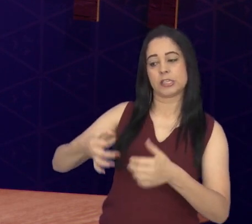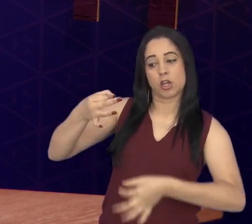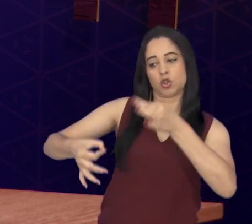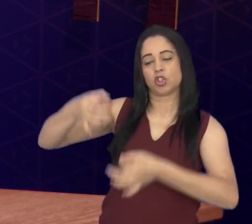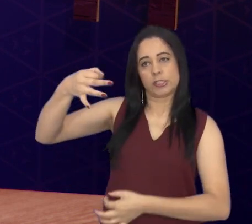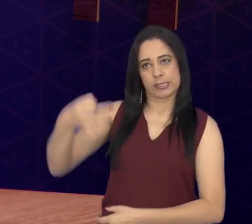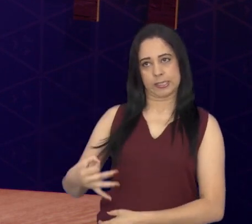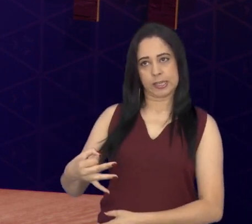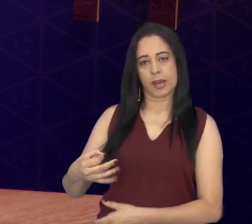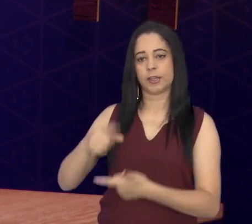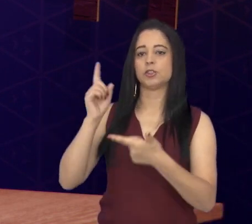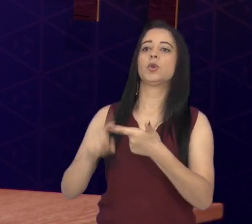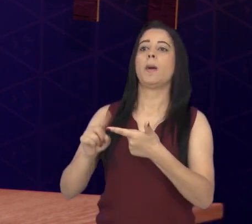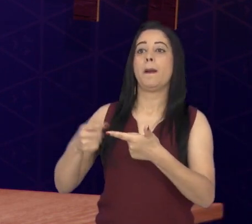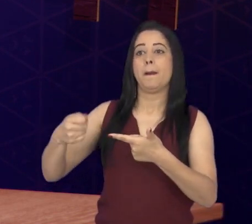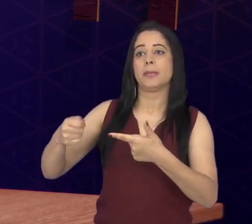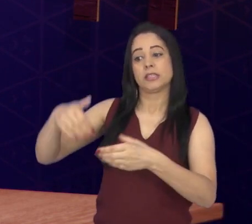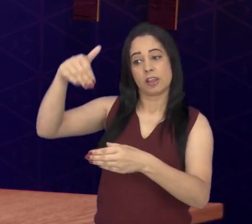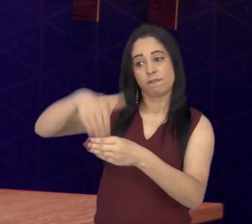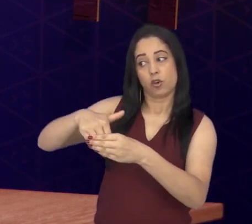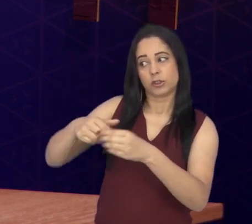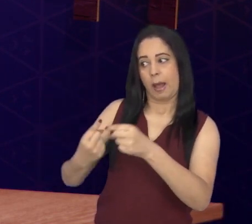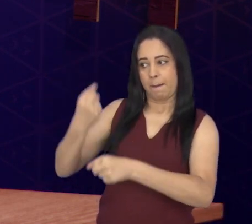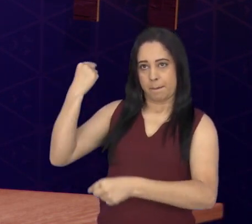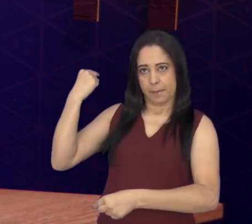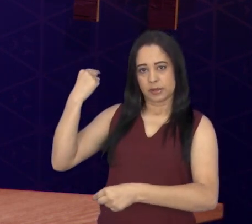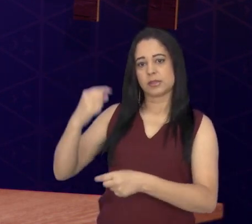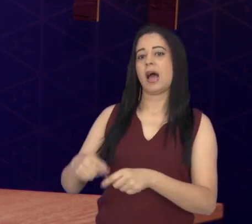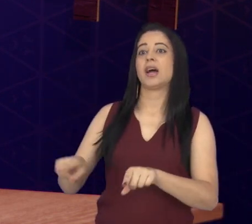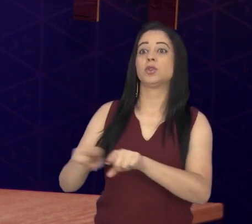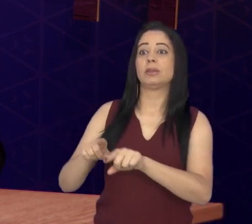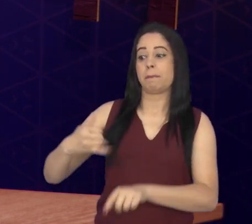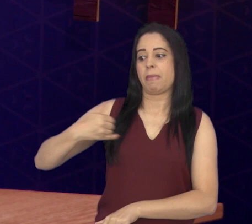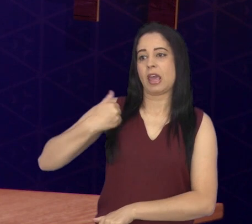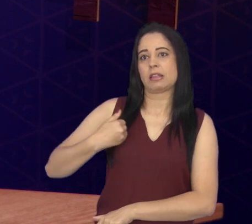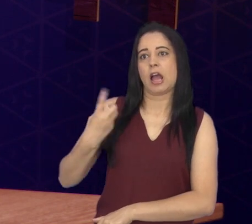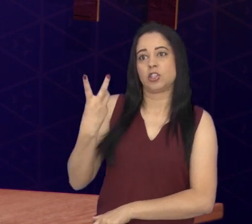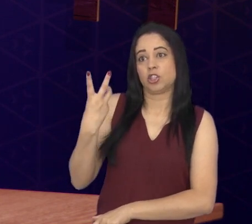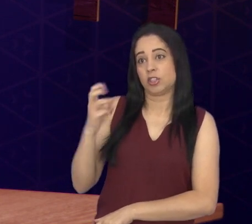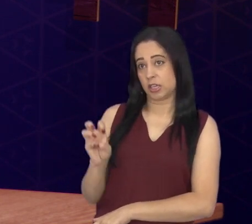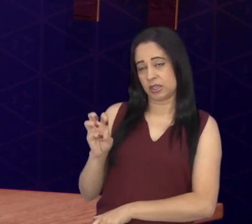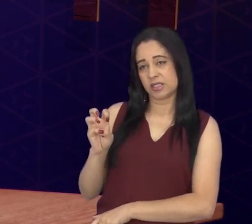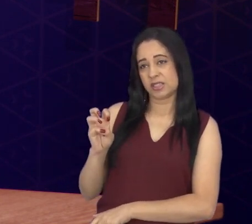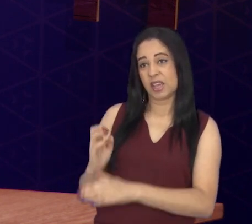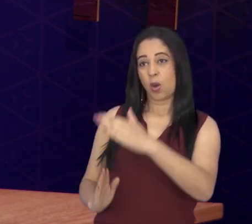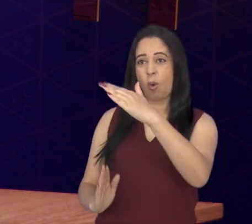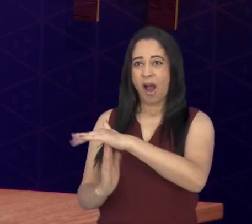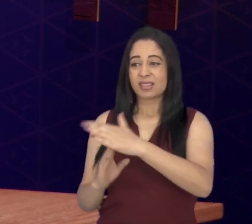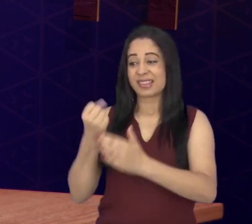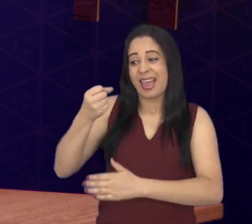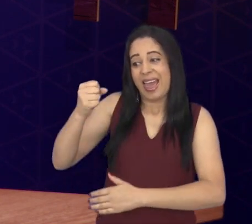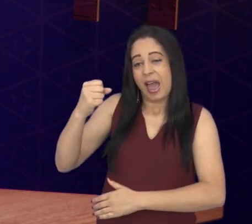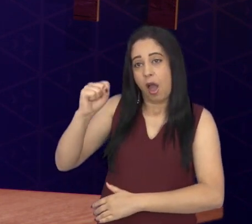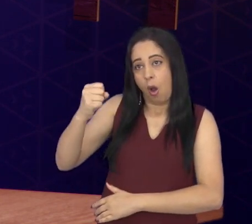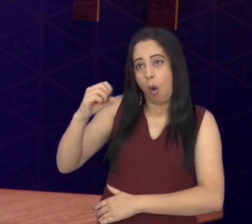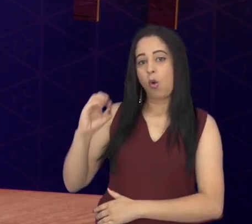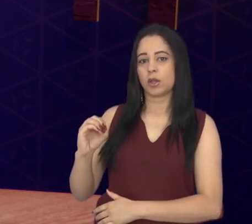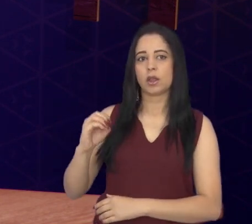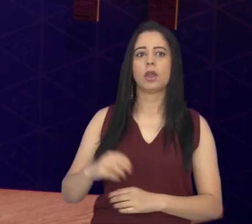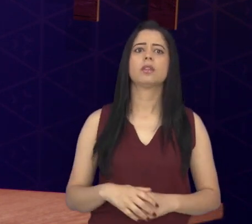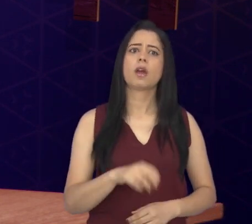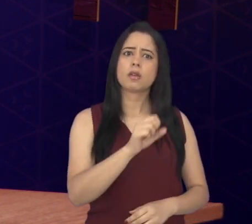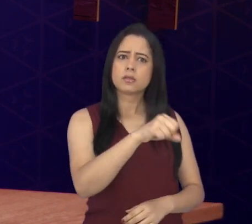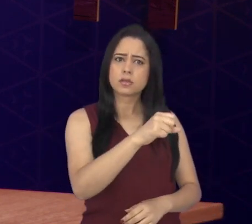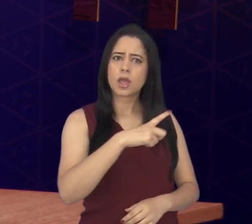em dia com a justiça eleitoral, ele tem que ter votado, ele tem que ter no mínimo 35 anos e no máximo